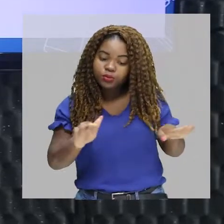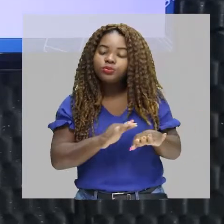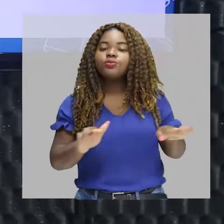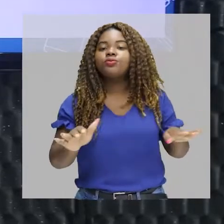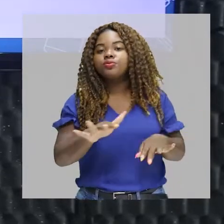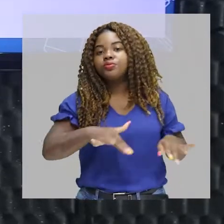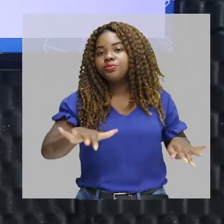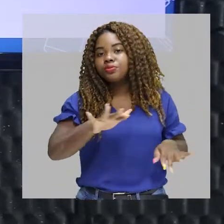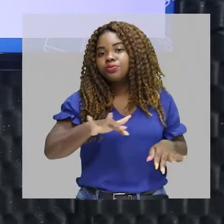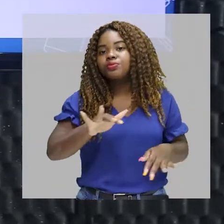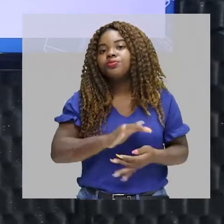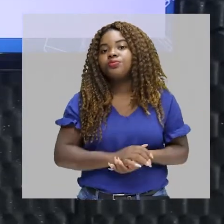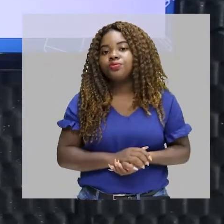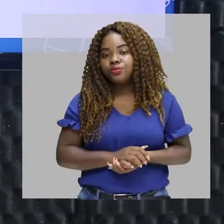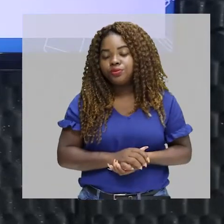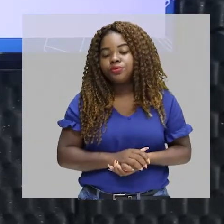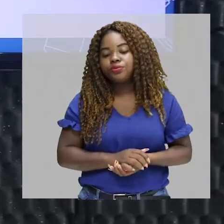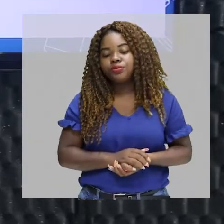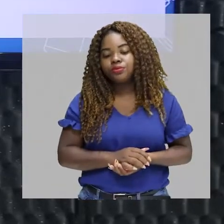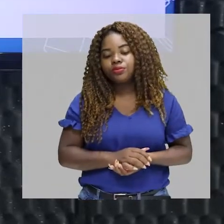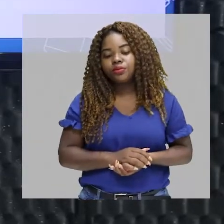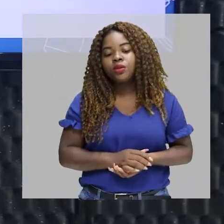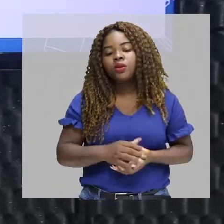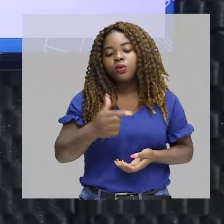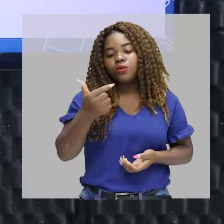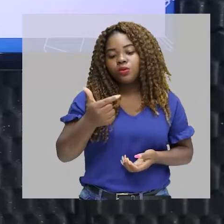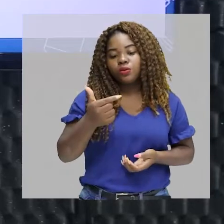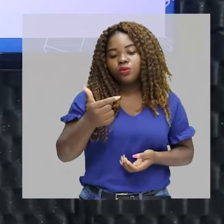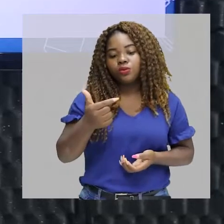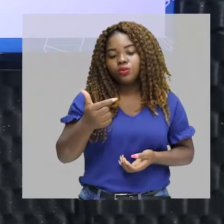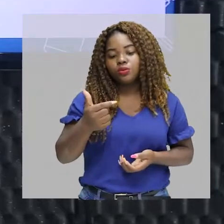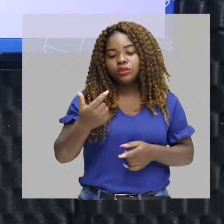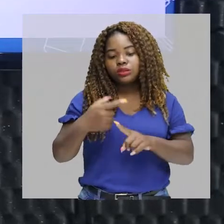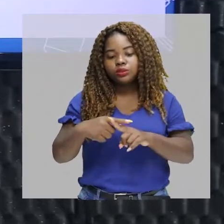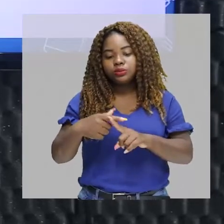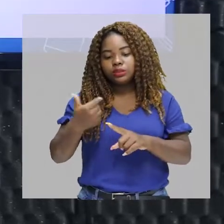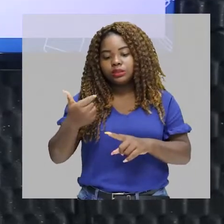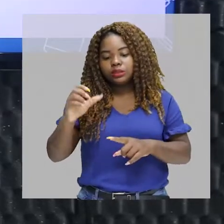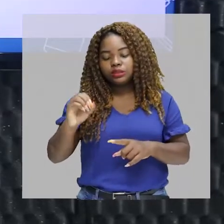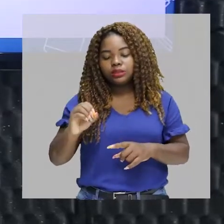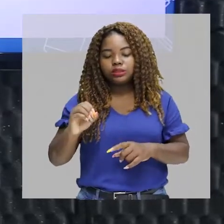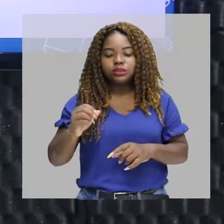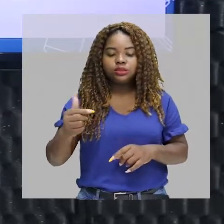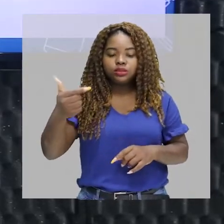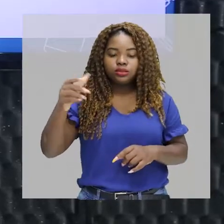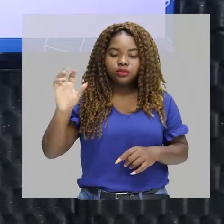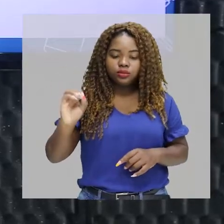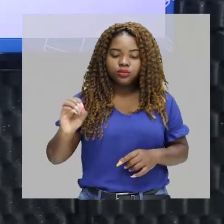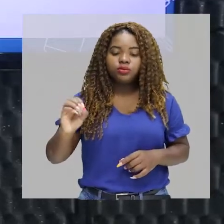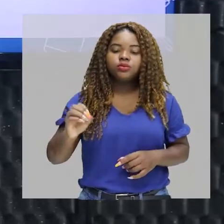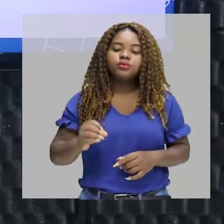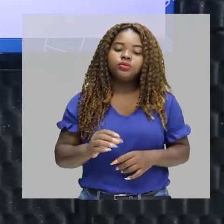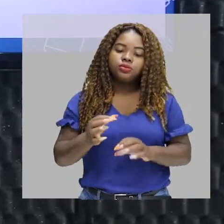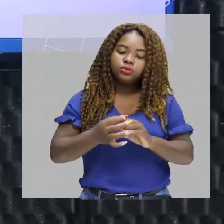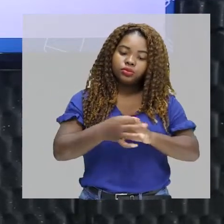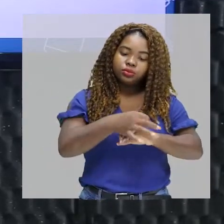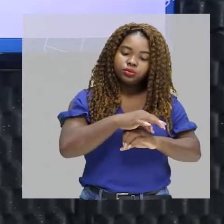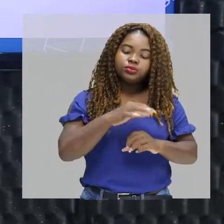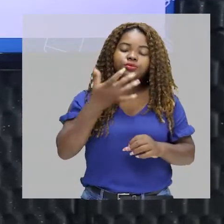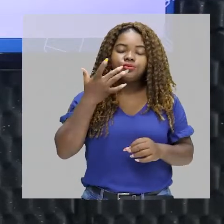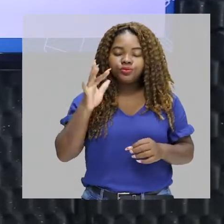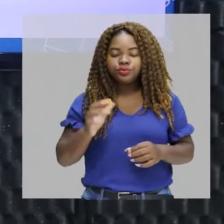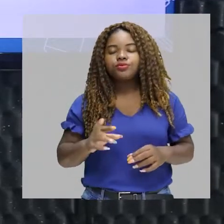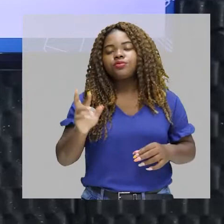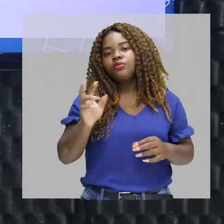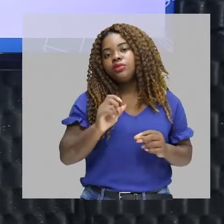com 2 vezes 10 elevado a 20 átomos de ouro. Tudo bem? Regra de